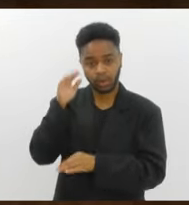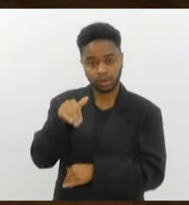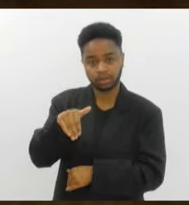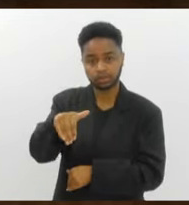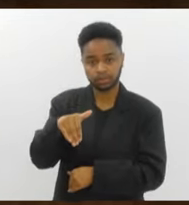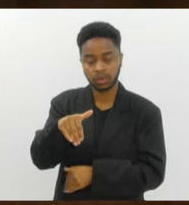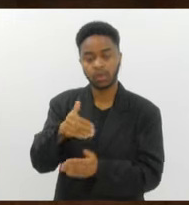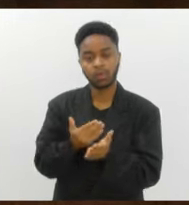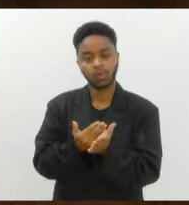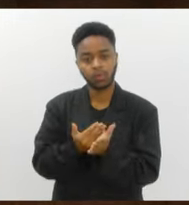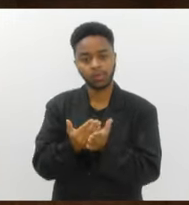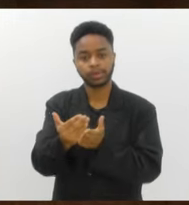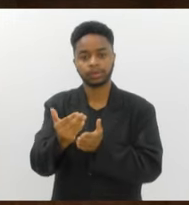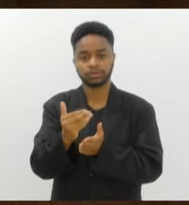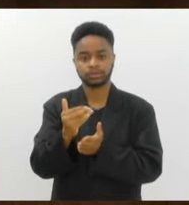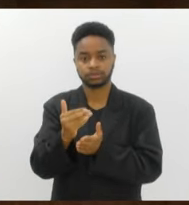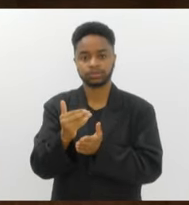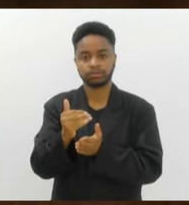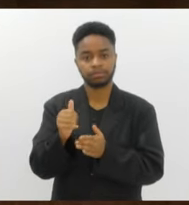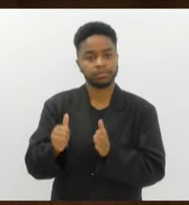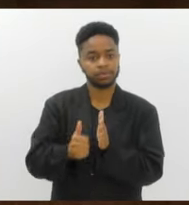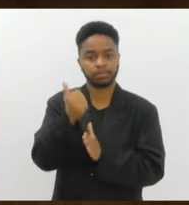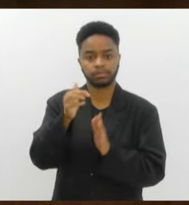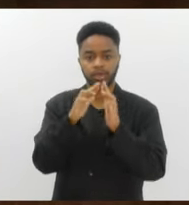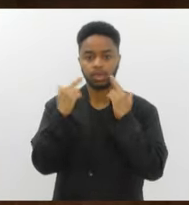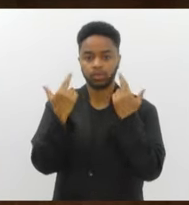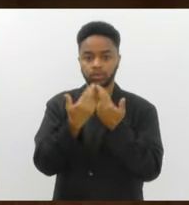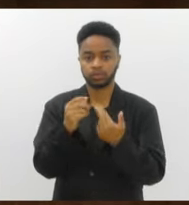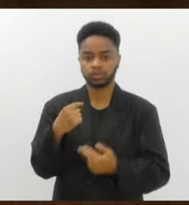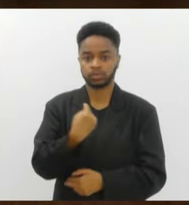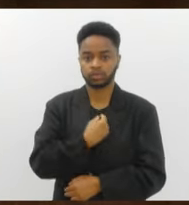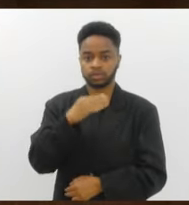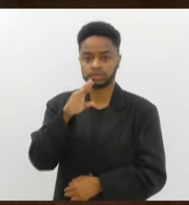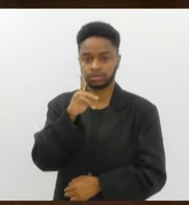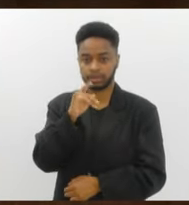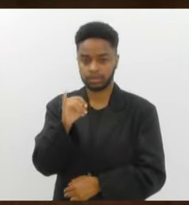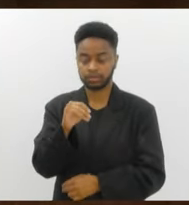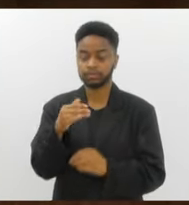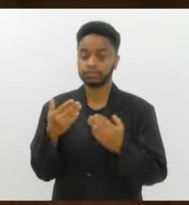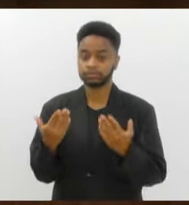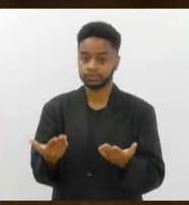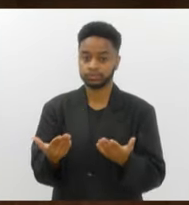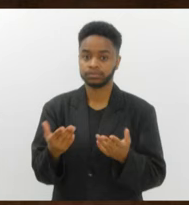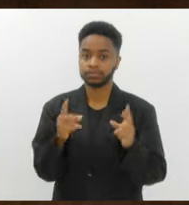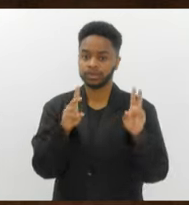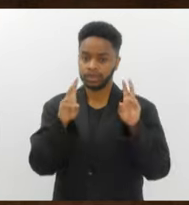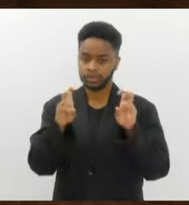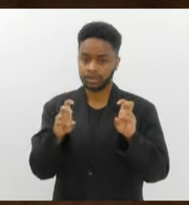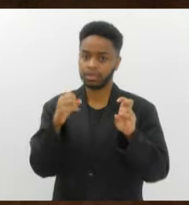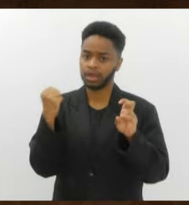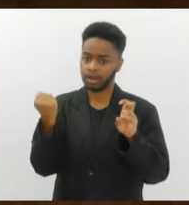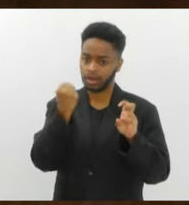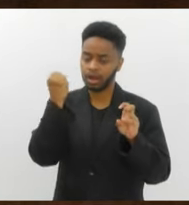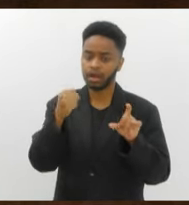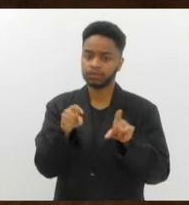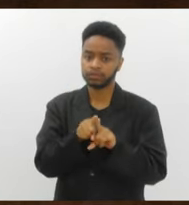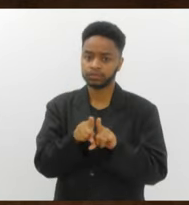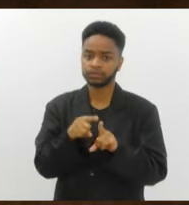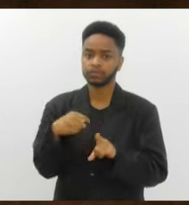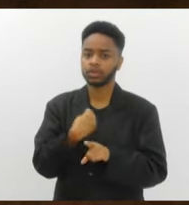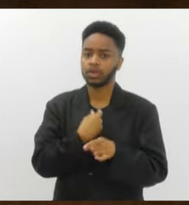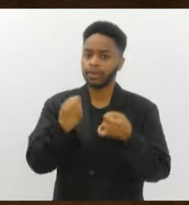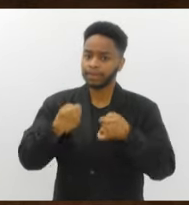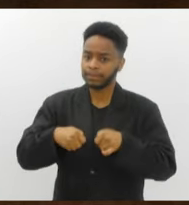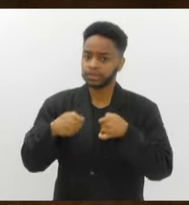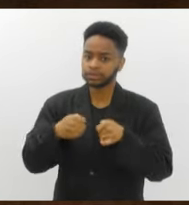será instalada, então, na primeira reunião da nossa CPI. Este é um caso muito sério, que a gente precisa